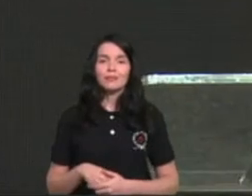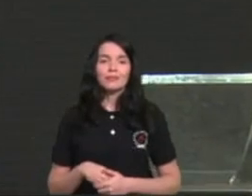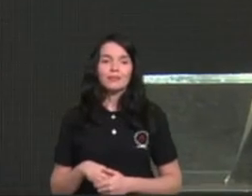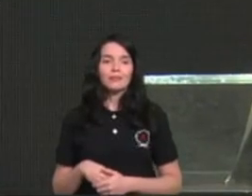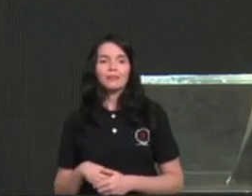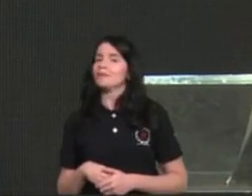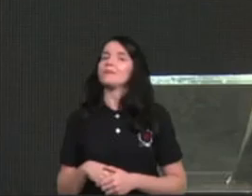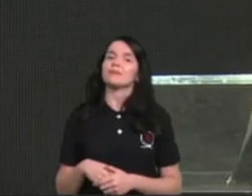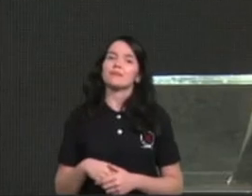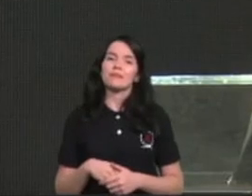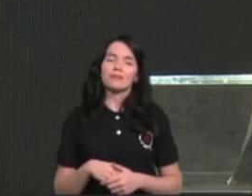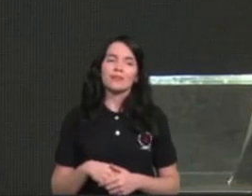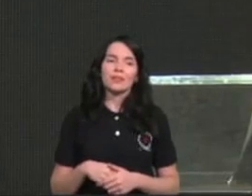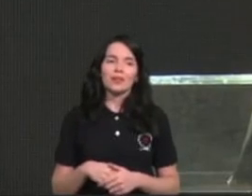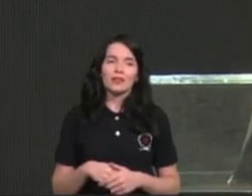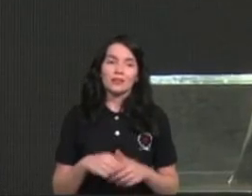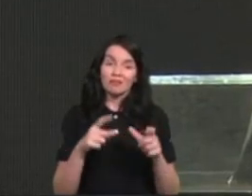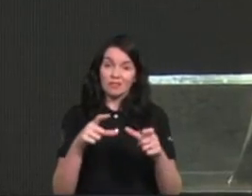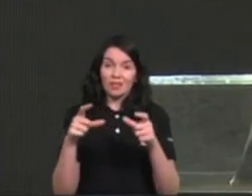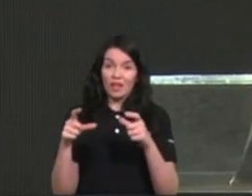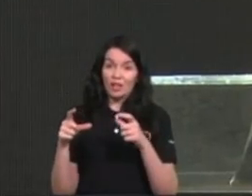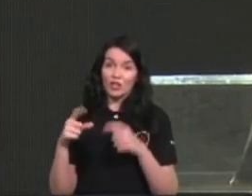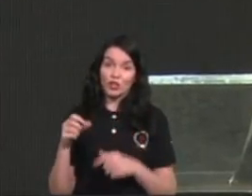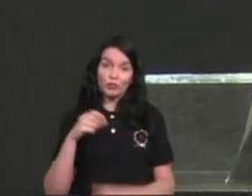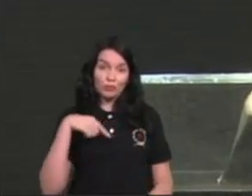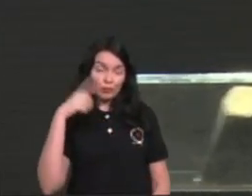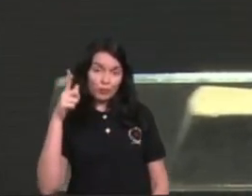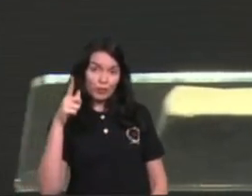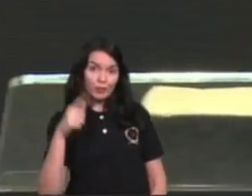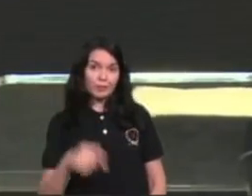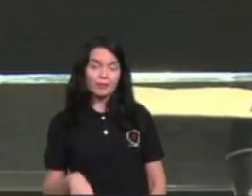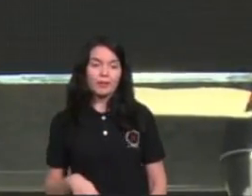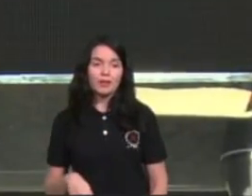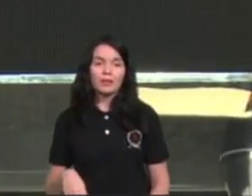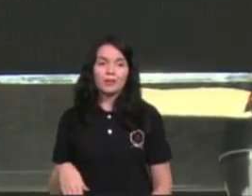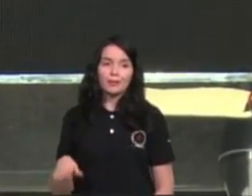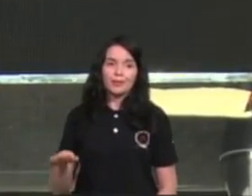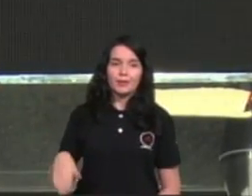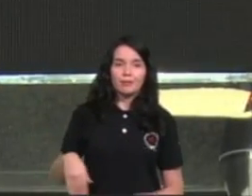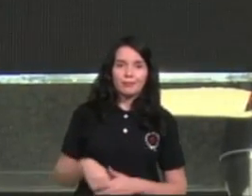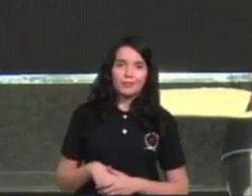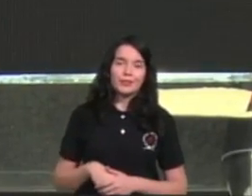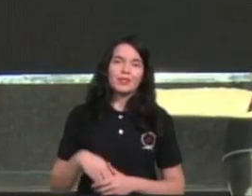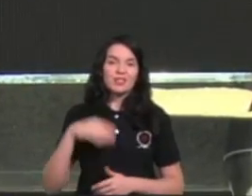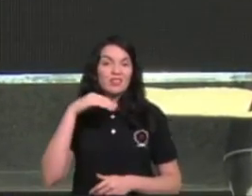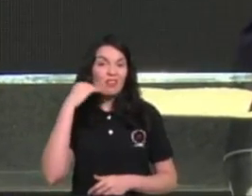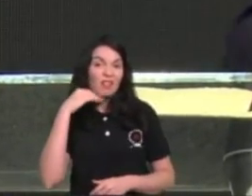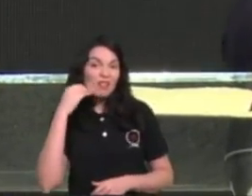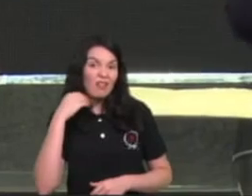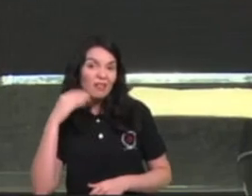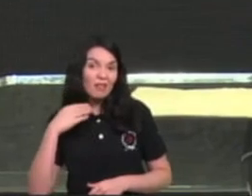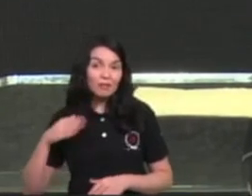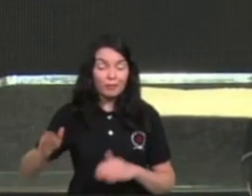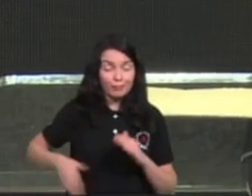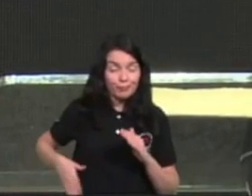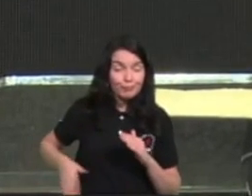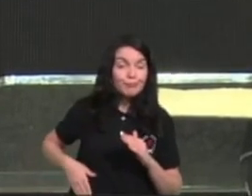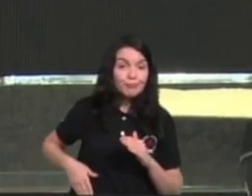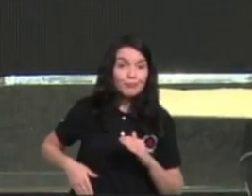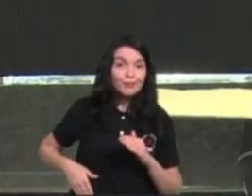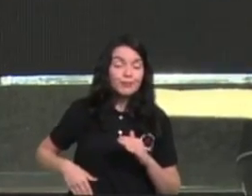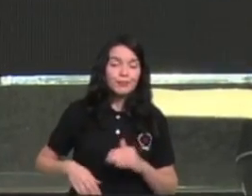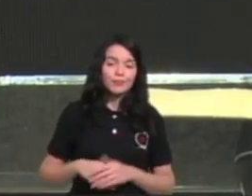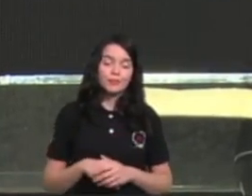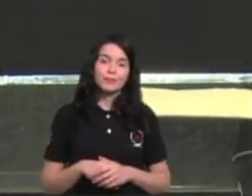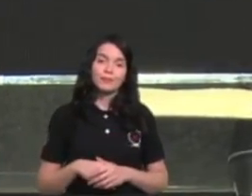yin principal e aqui sofá ó e virar um vagabundo pilantras bandidos safado Oi e o